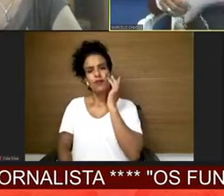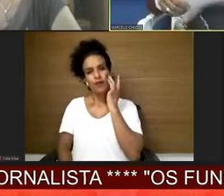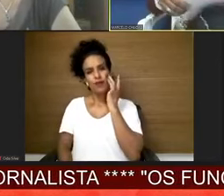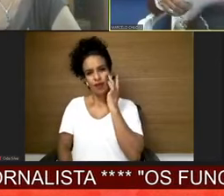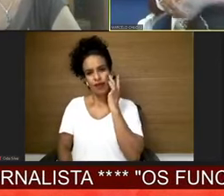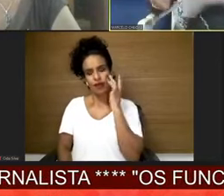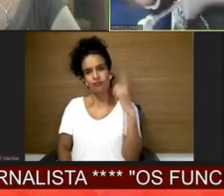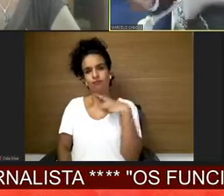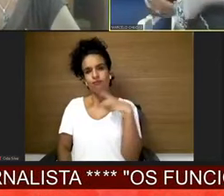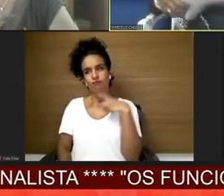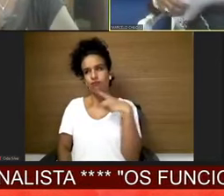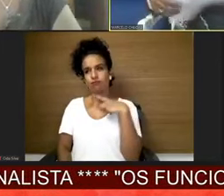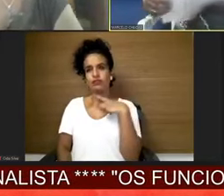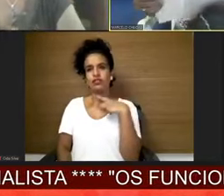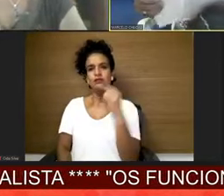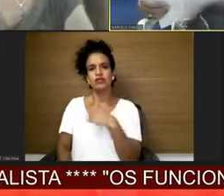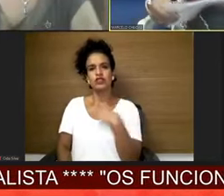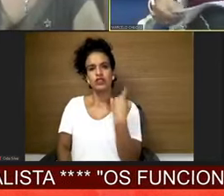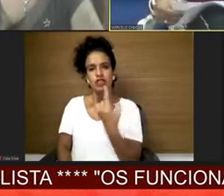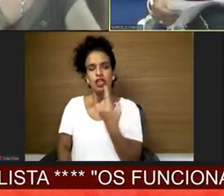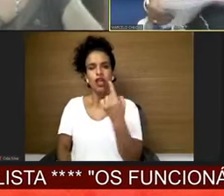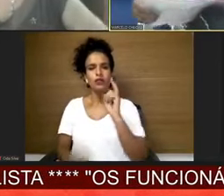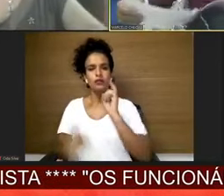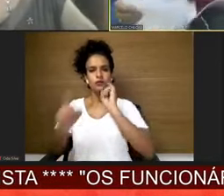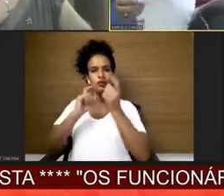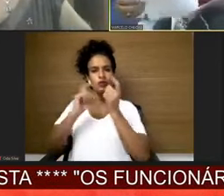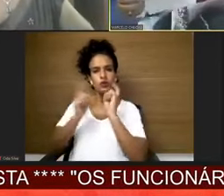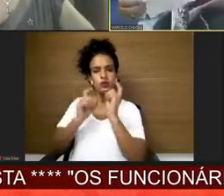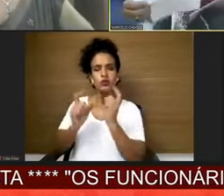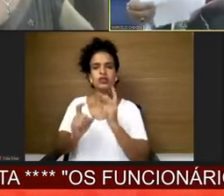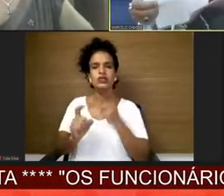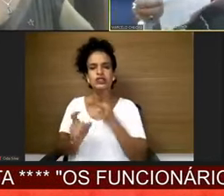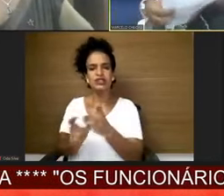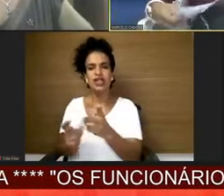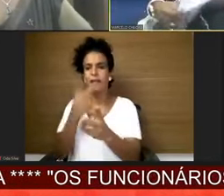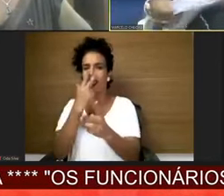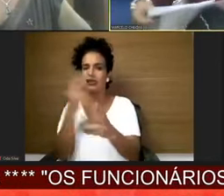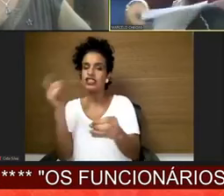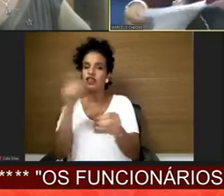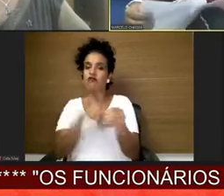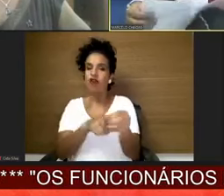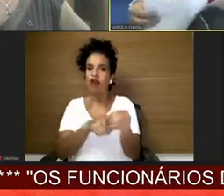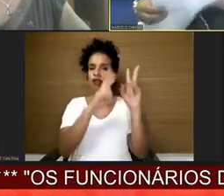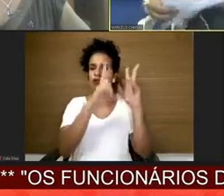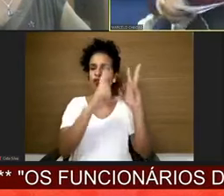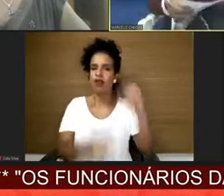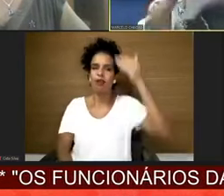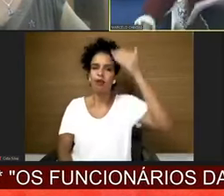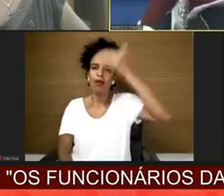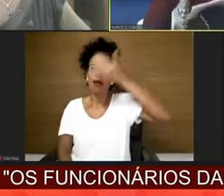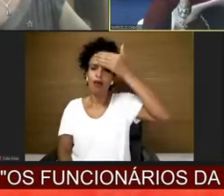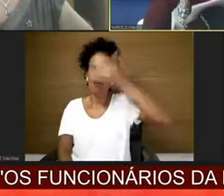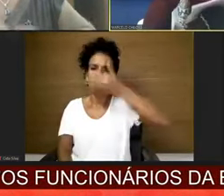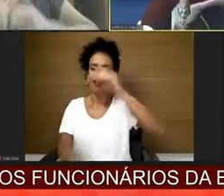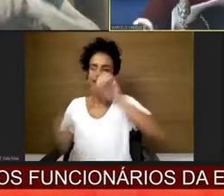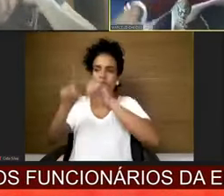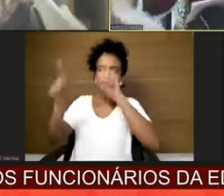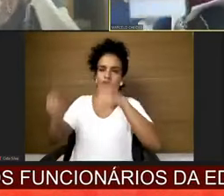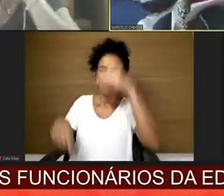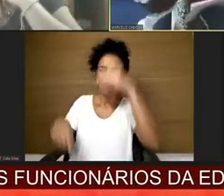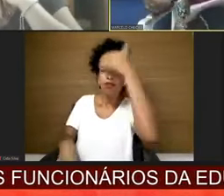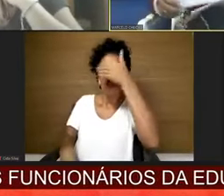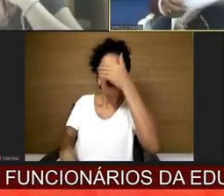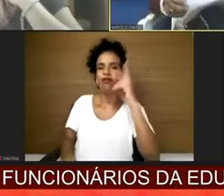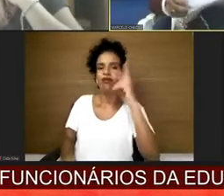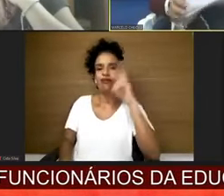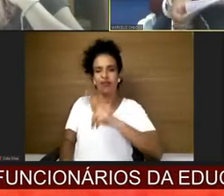discute, sempre volta, né, na história da invisibilidade, né, nessas questões todas que a gente colocou aqui ao longo do tempo